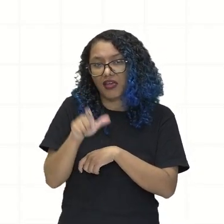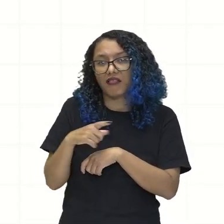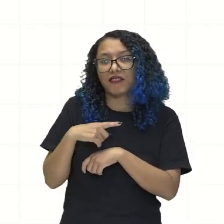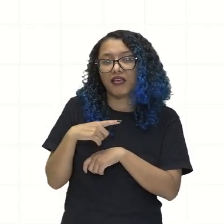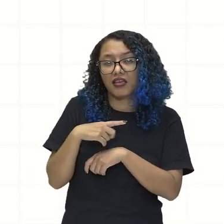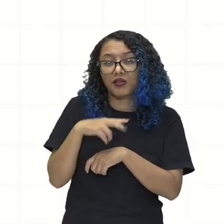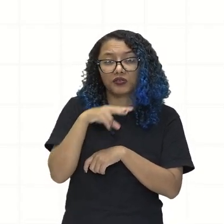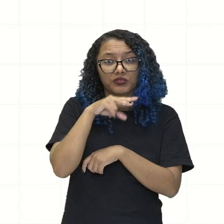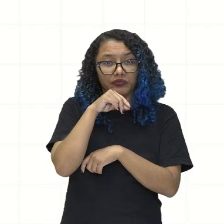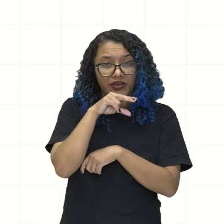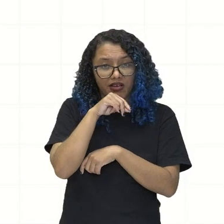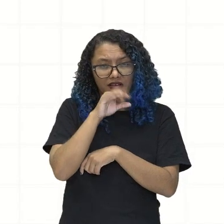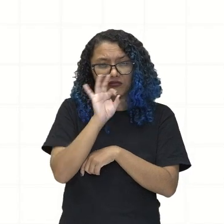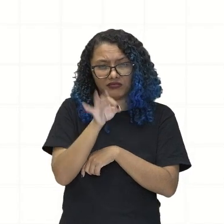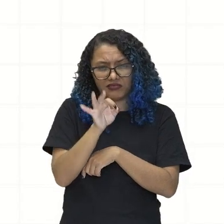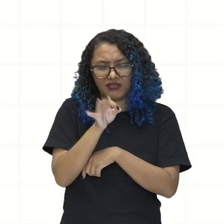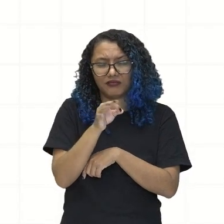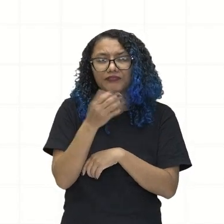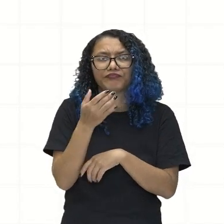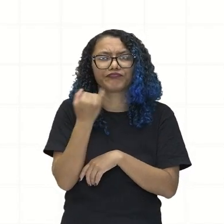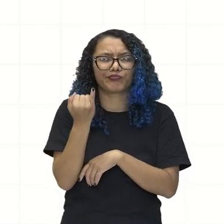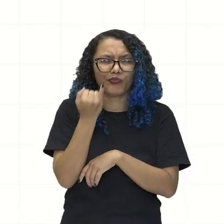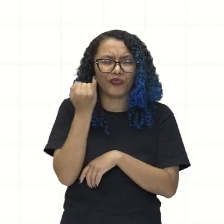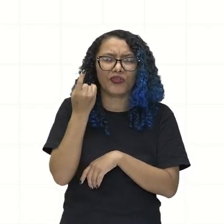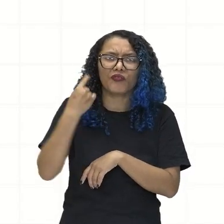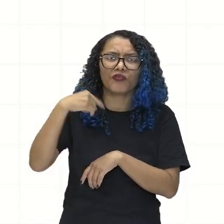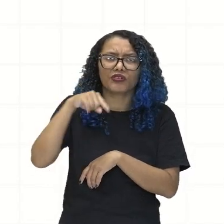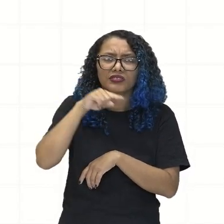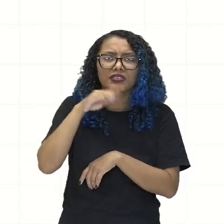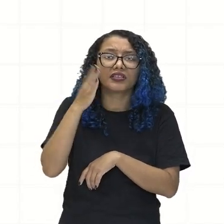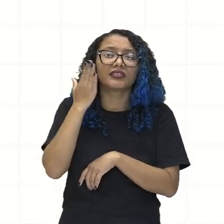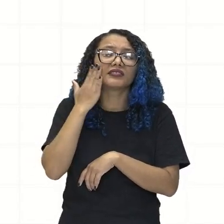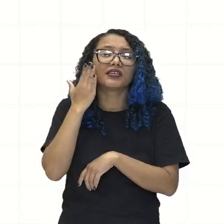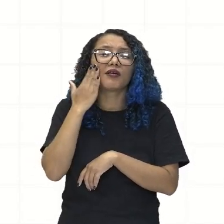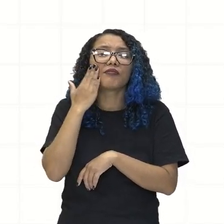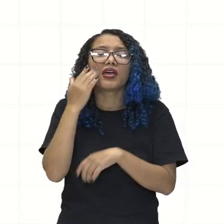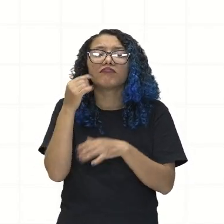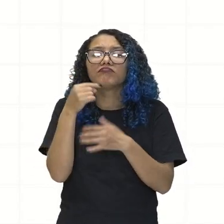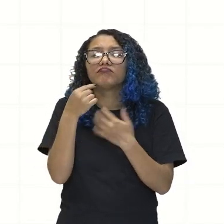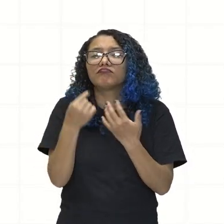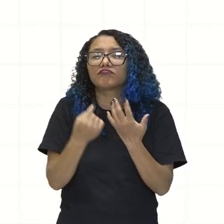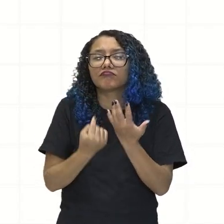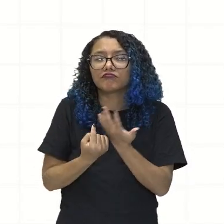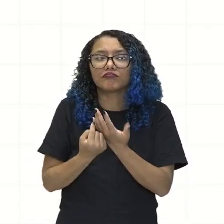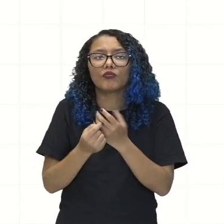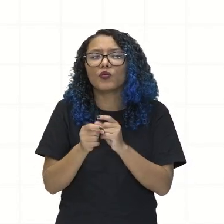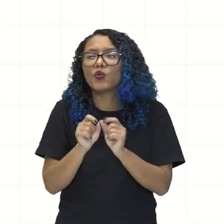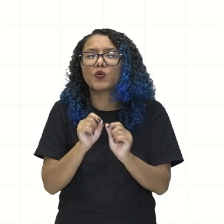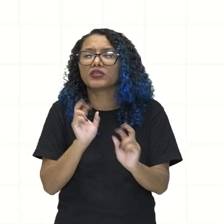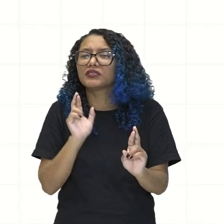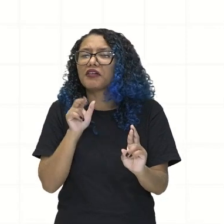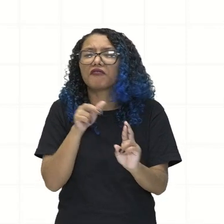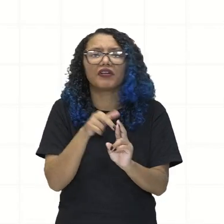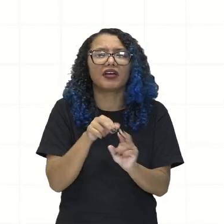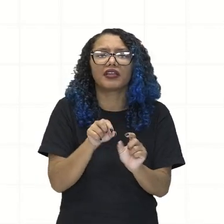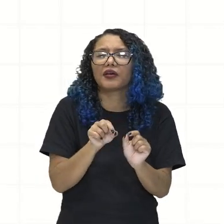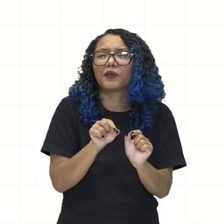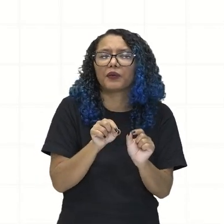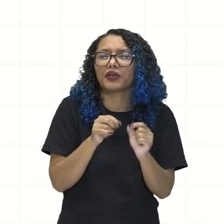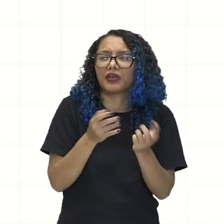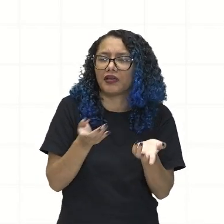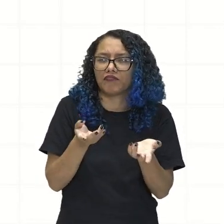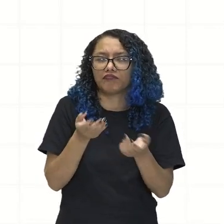que você identifique quem são os elementos. Olha, patos e